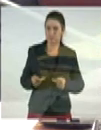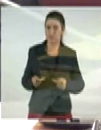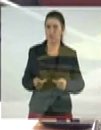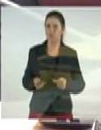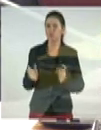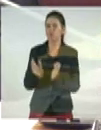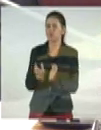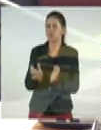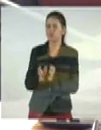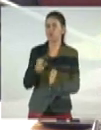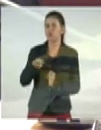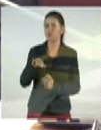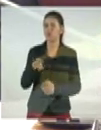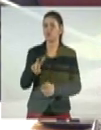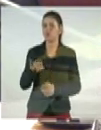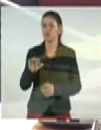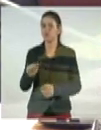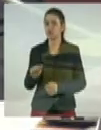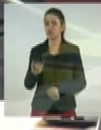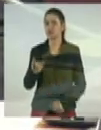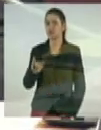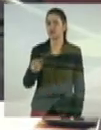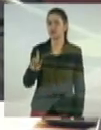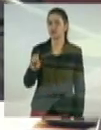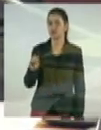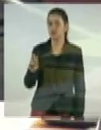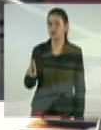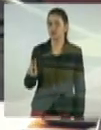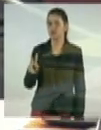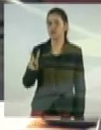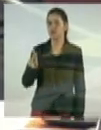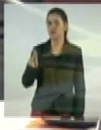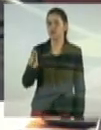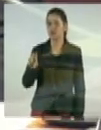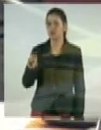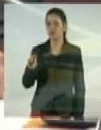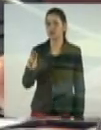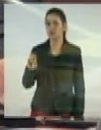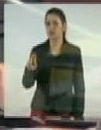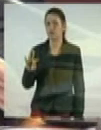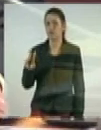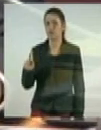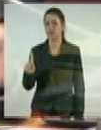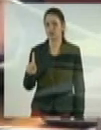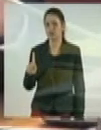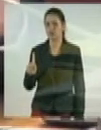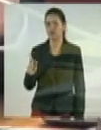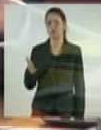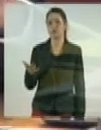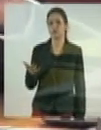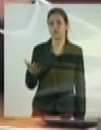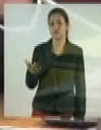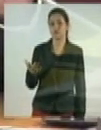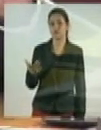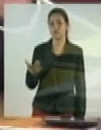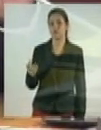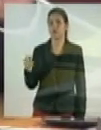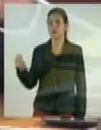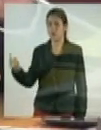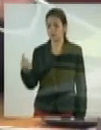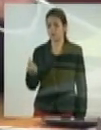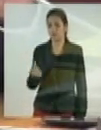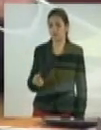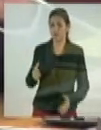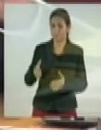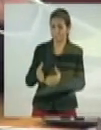Robert o Danilo que certamente devem estar aqui no plenário e solicitou que nós